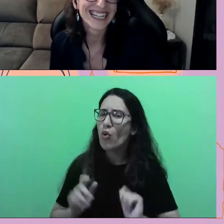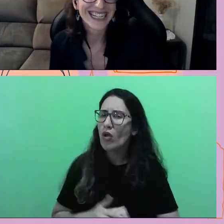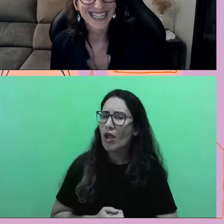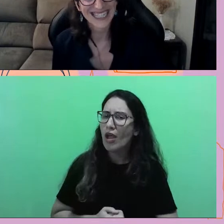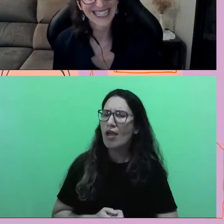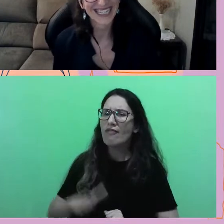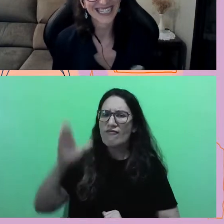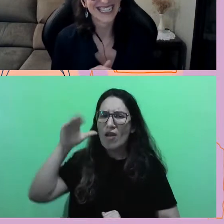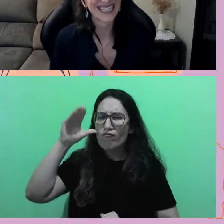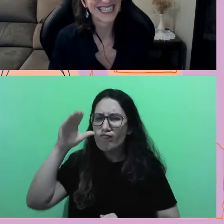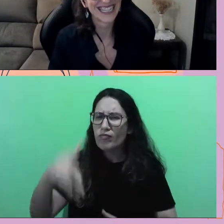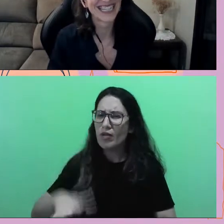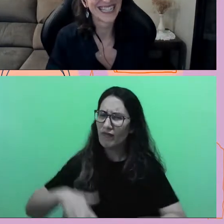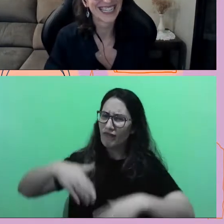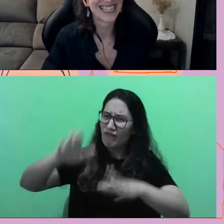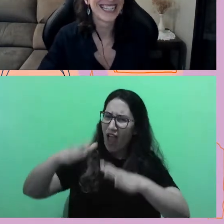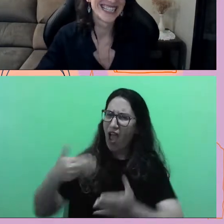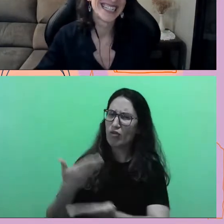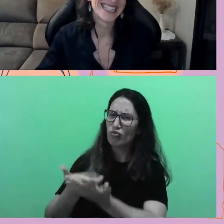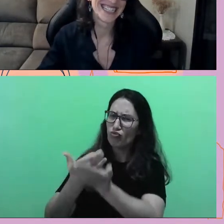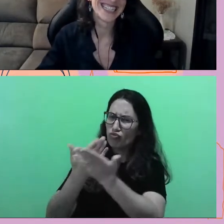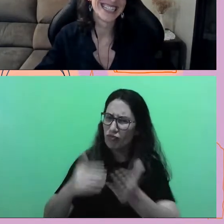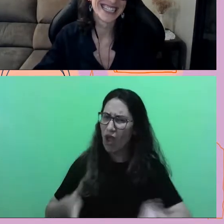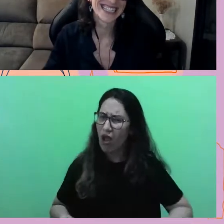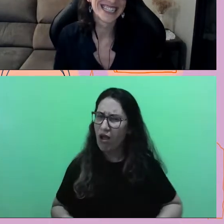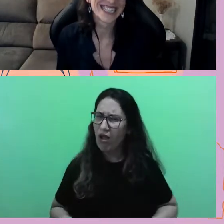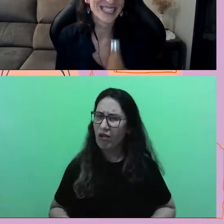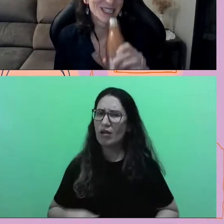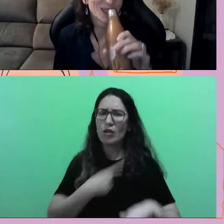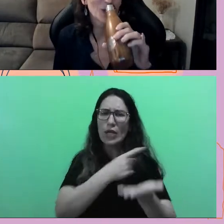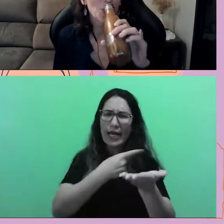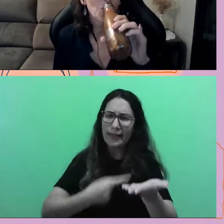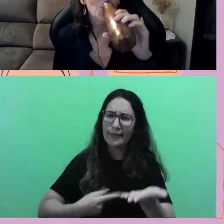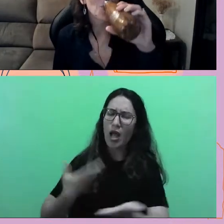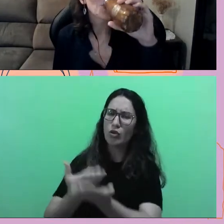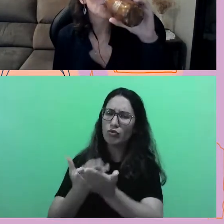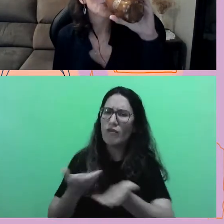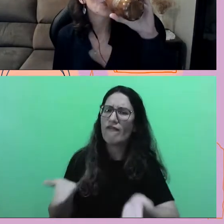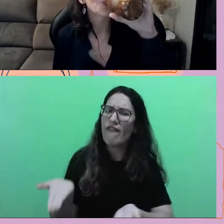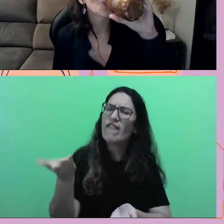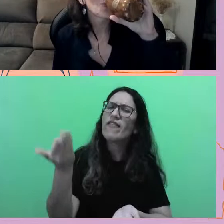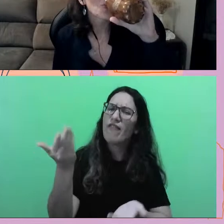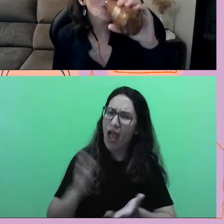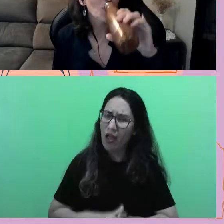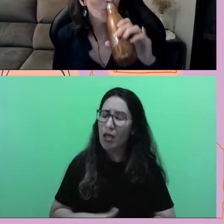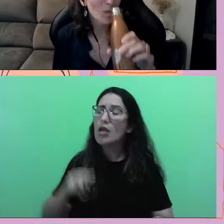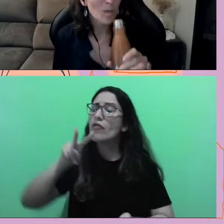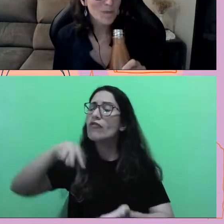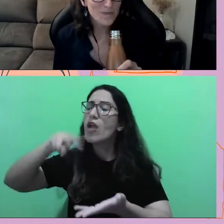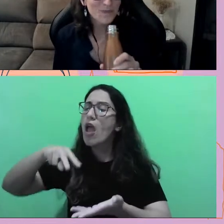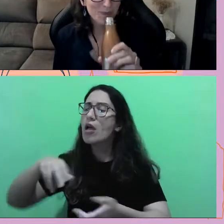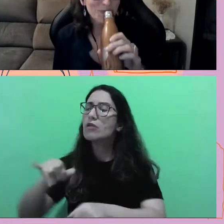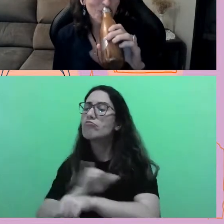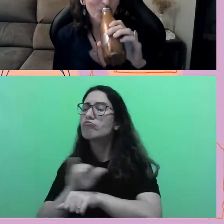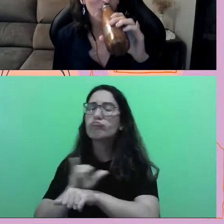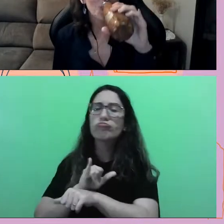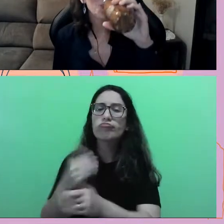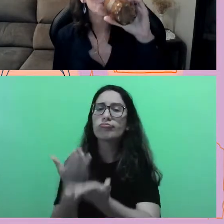Vai treinar? Vai estudar? Pega lá o caderno, vai lá, quero ver aí como é que está essa técnica. Então a gente vai,